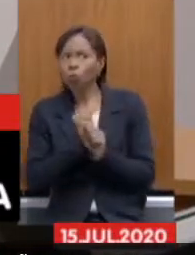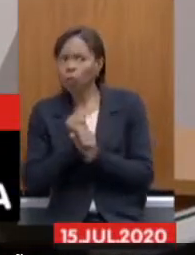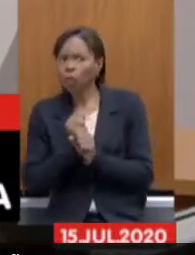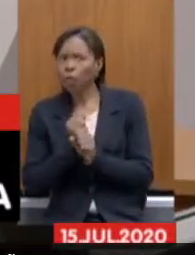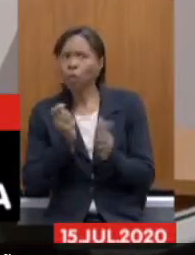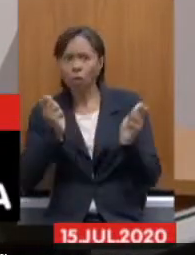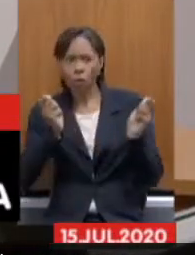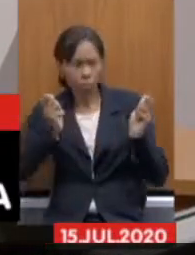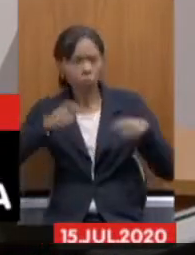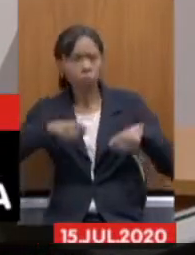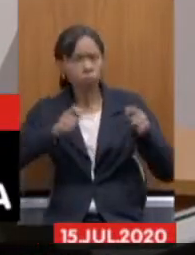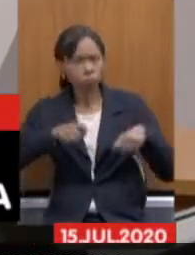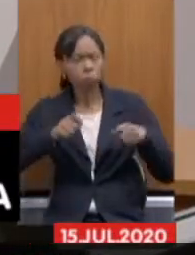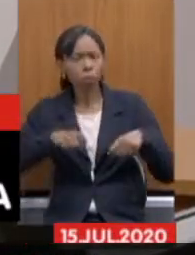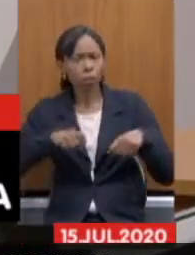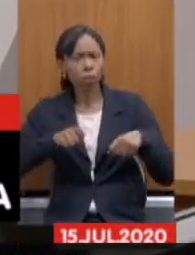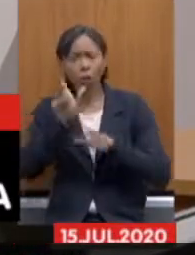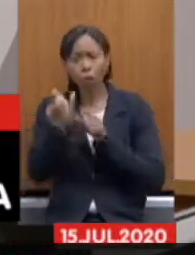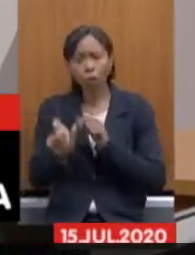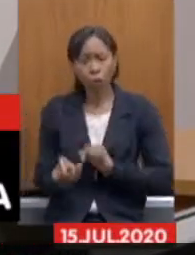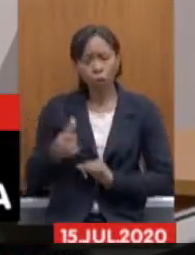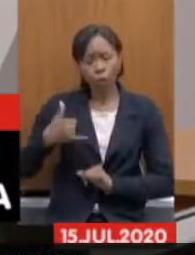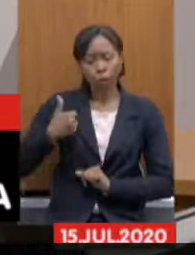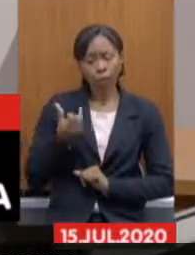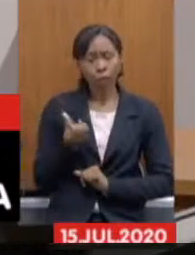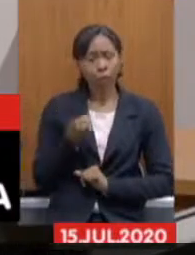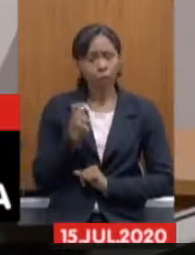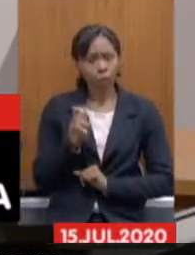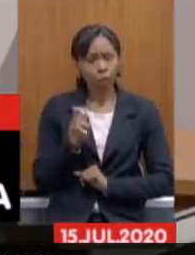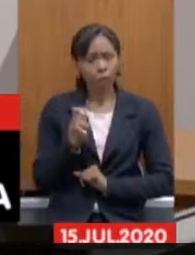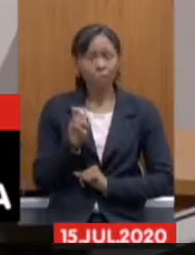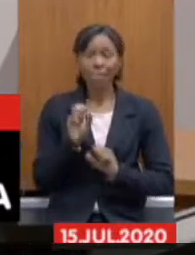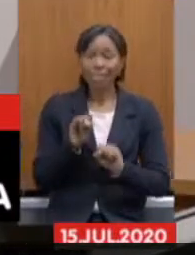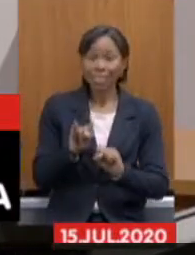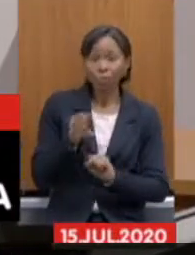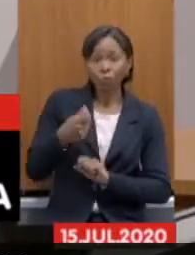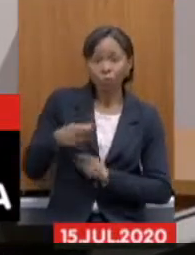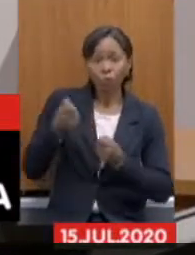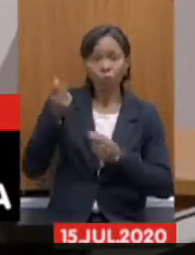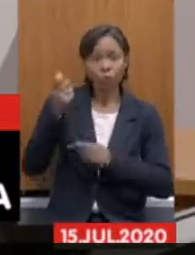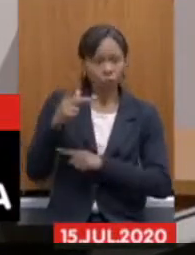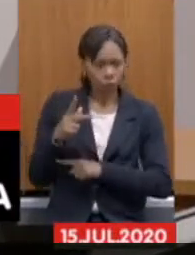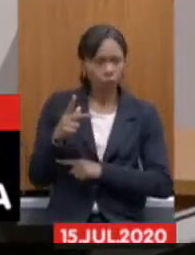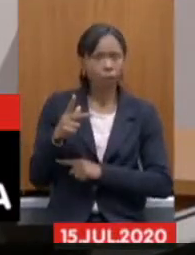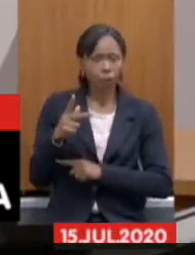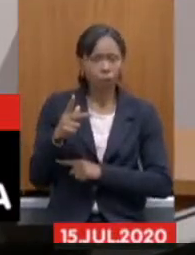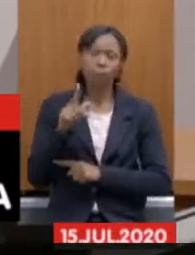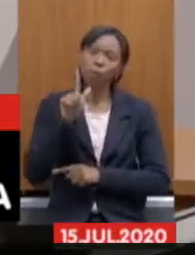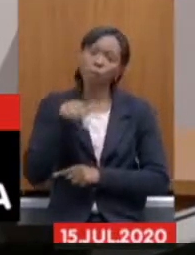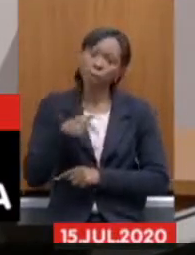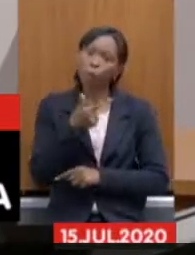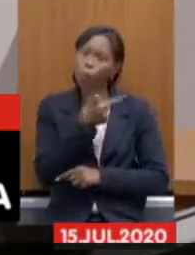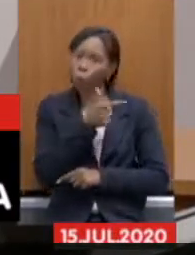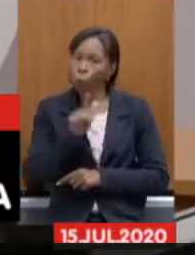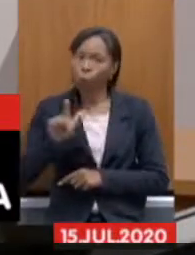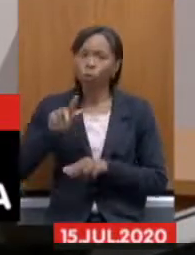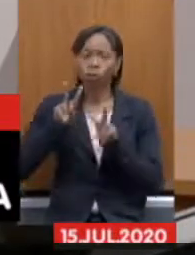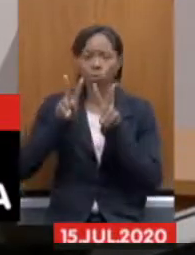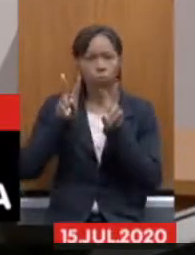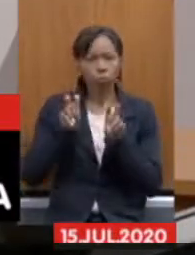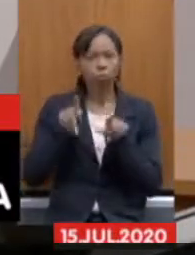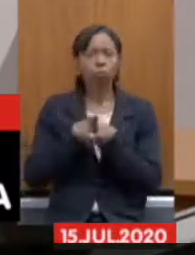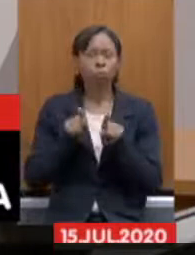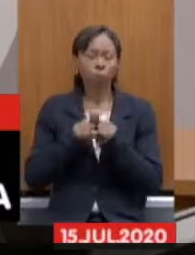o tempo suficiente para quem com 65 anos necessite se aposentar então esse uma outra outro